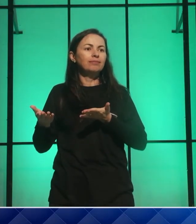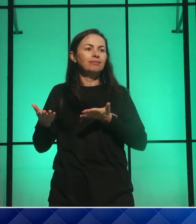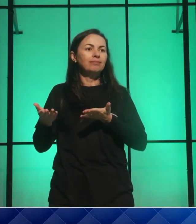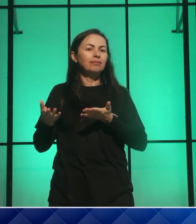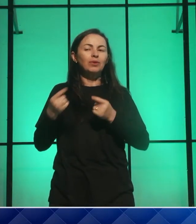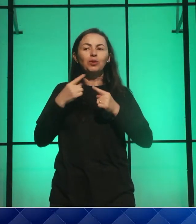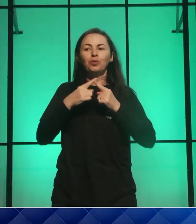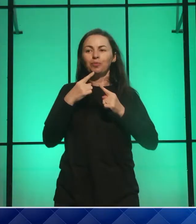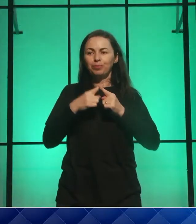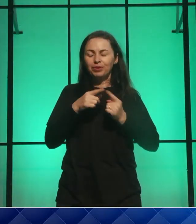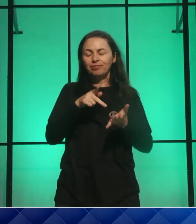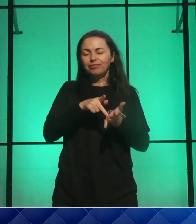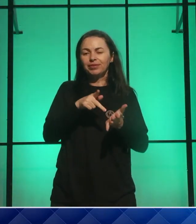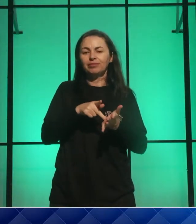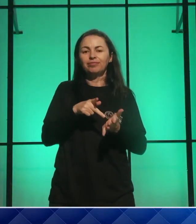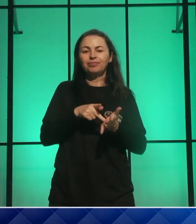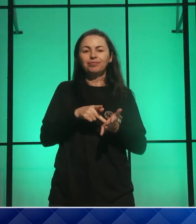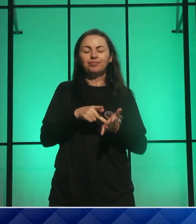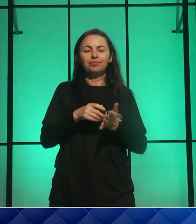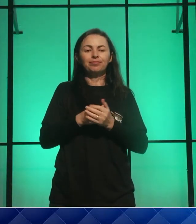A verdade